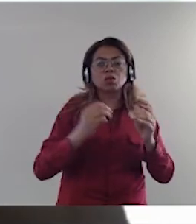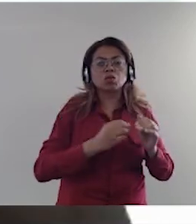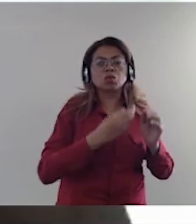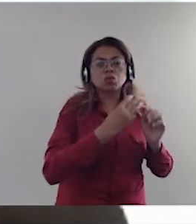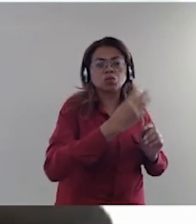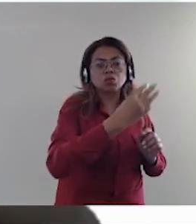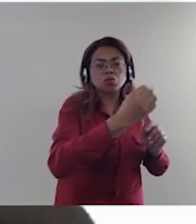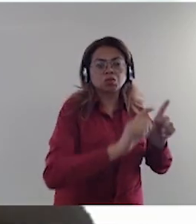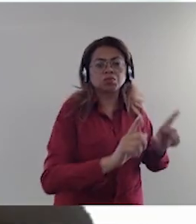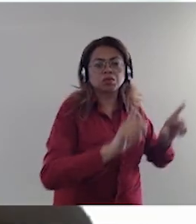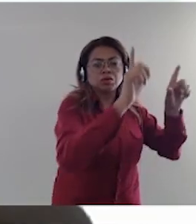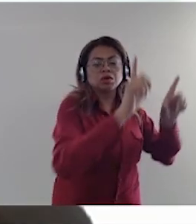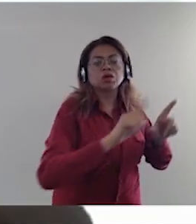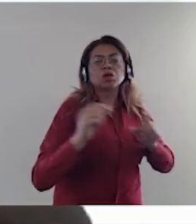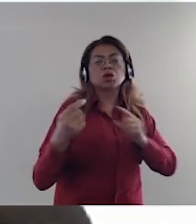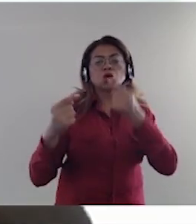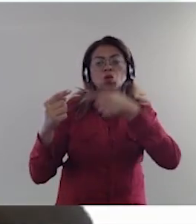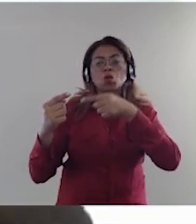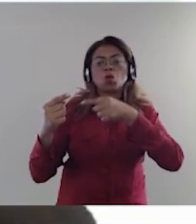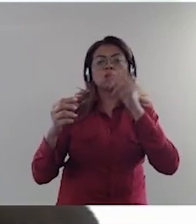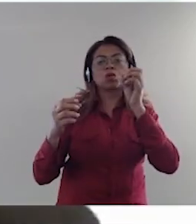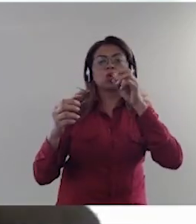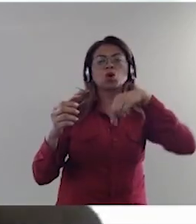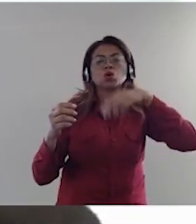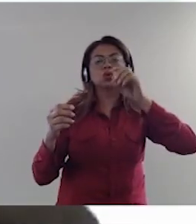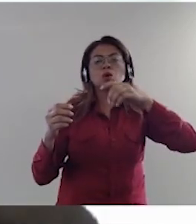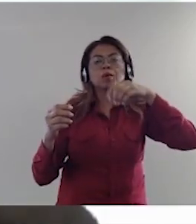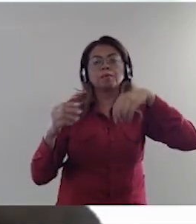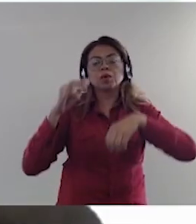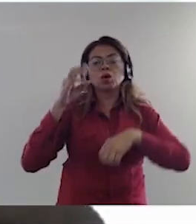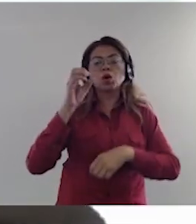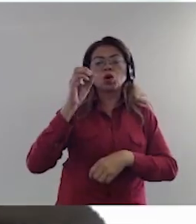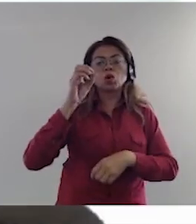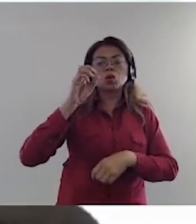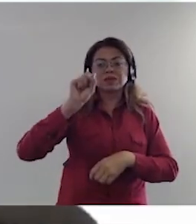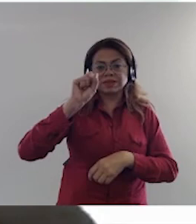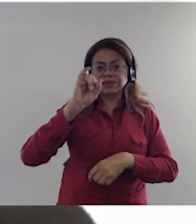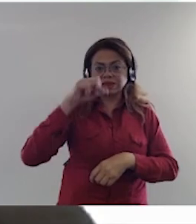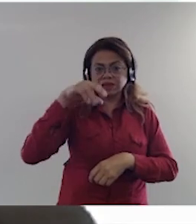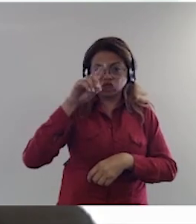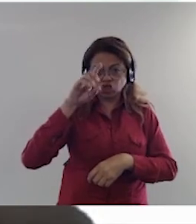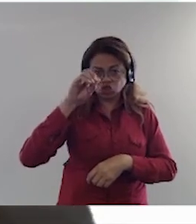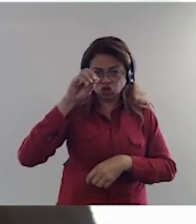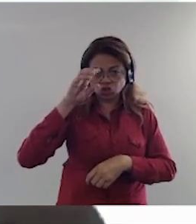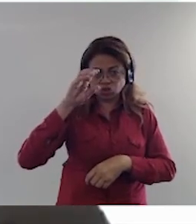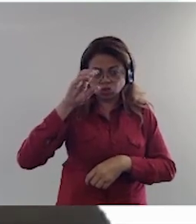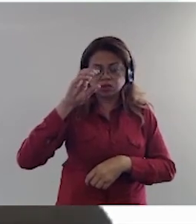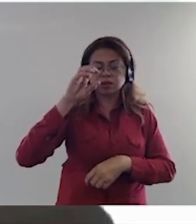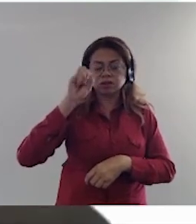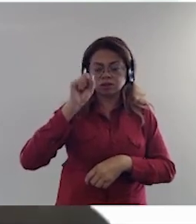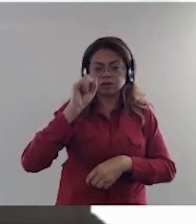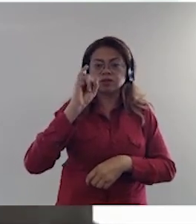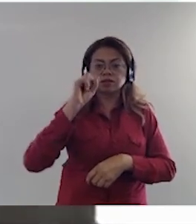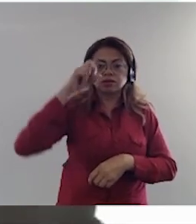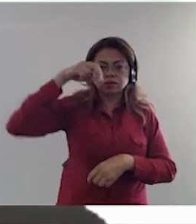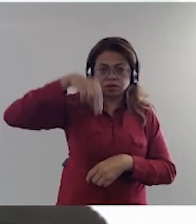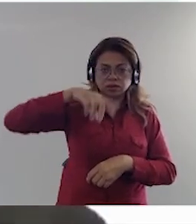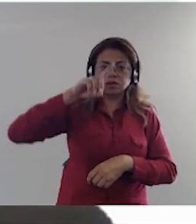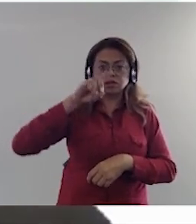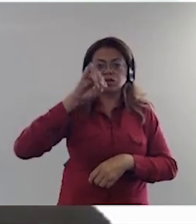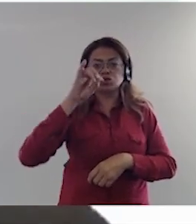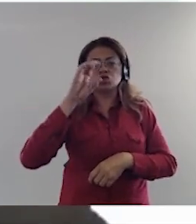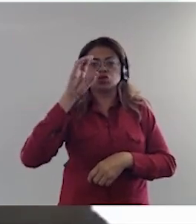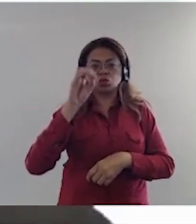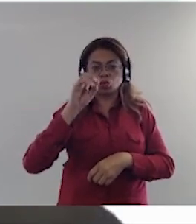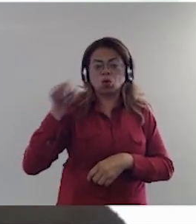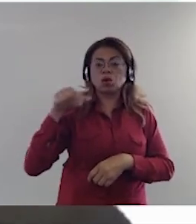equiparada à assinatura. Então, aqui é a flexibilização do requisito formal, né, a fim de evitar, né, por exemplo, num